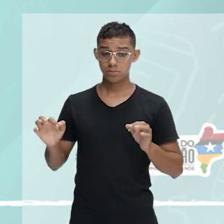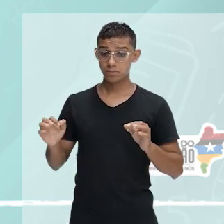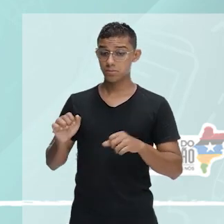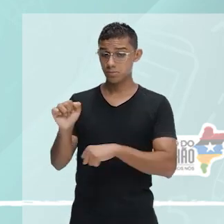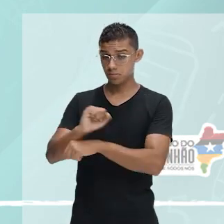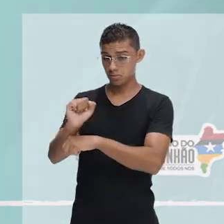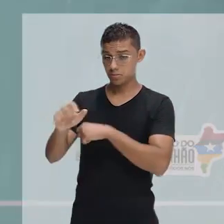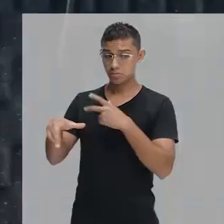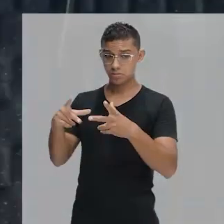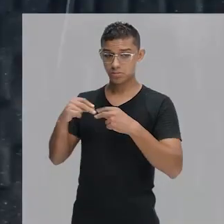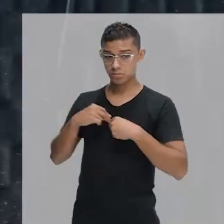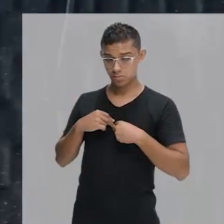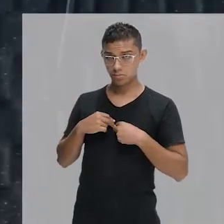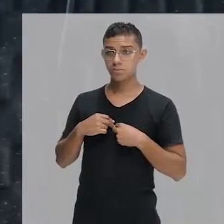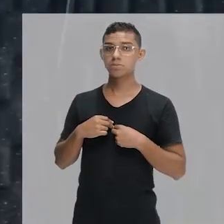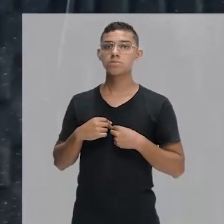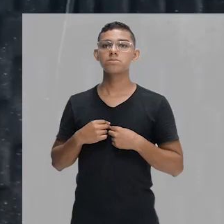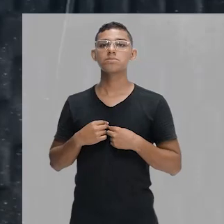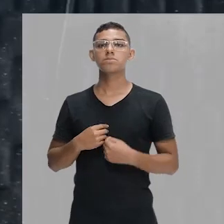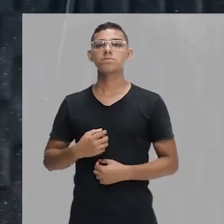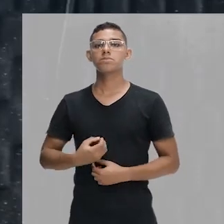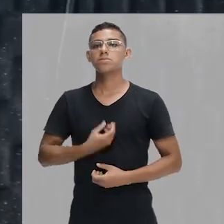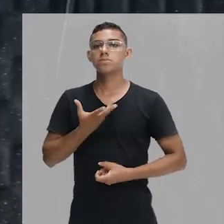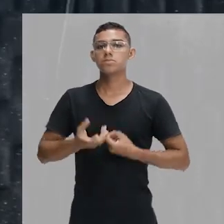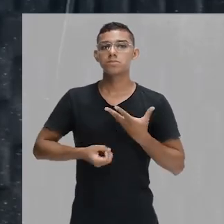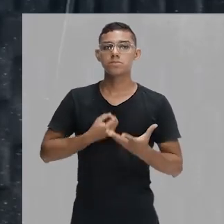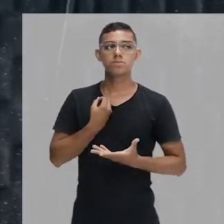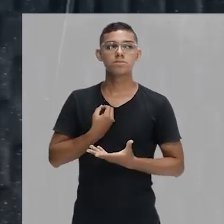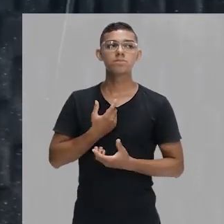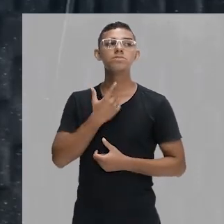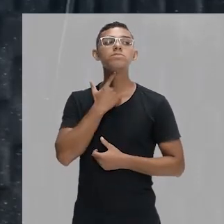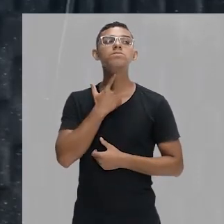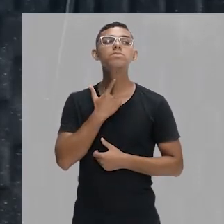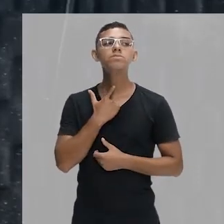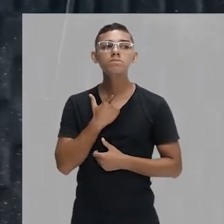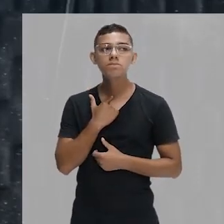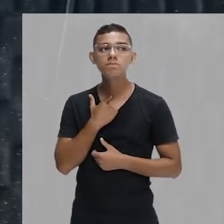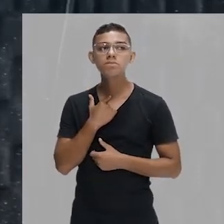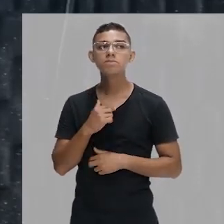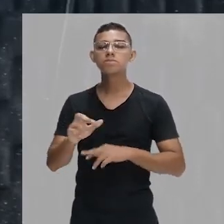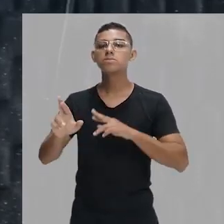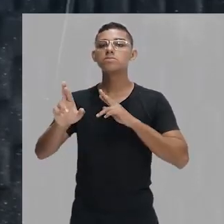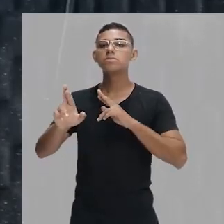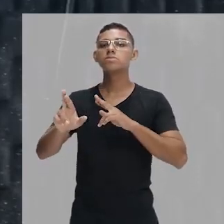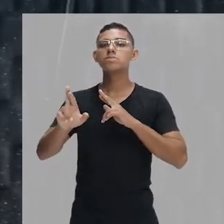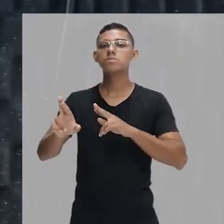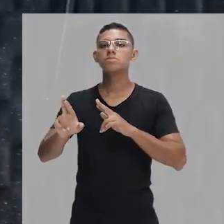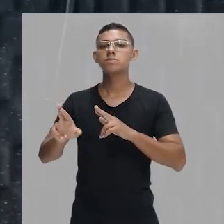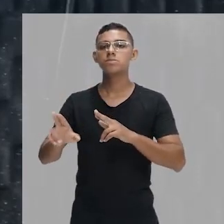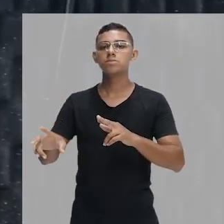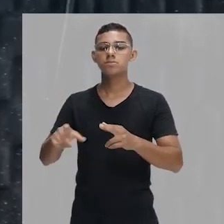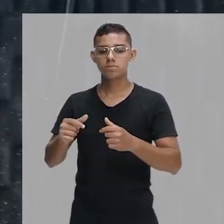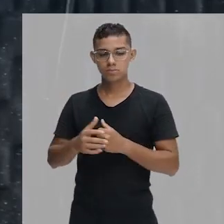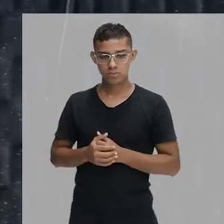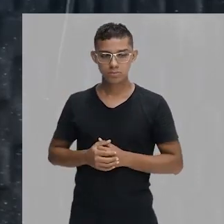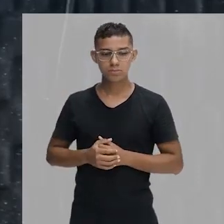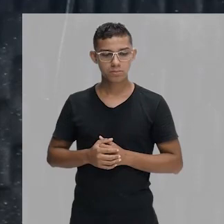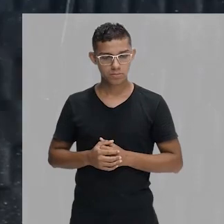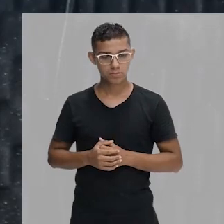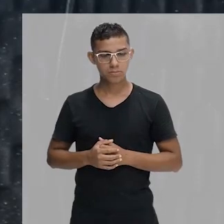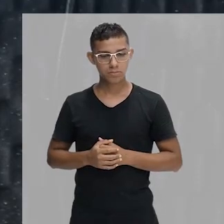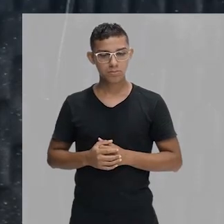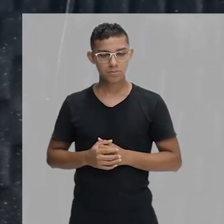Então, eu estou expressando um desejo. Esperava que me oferecera um ascenso